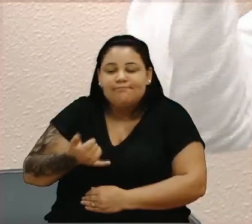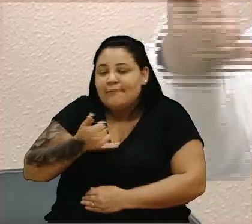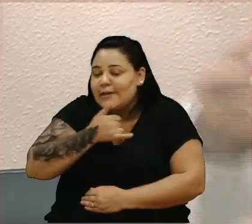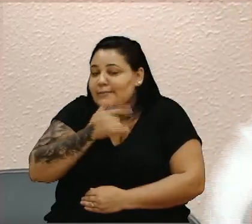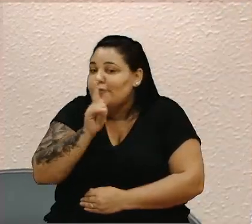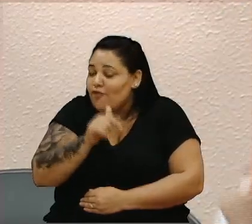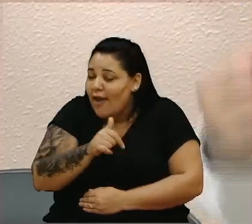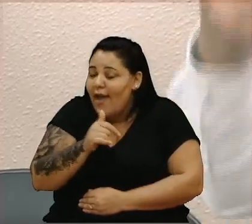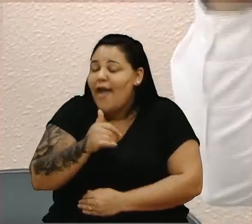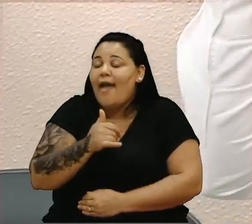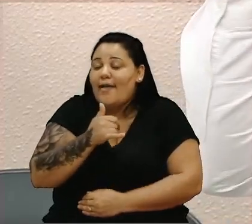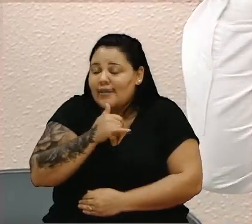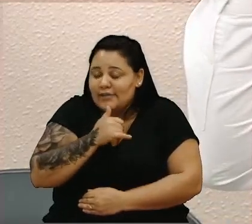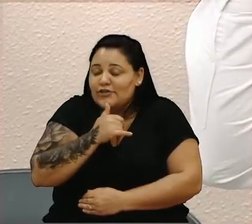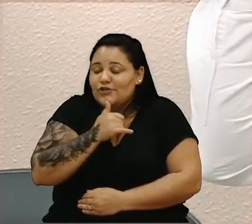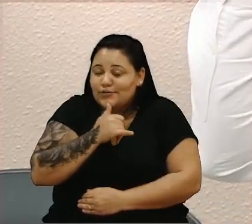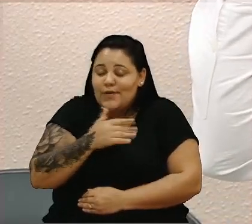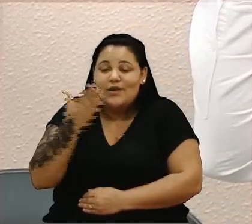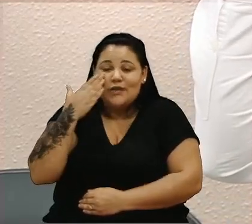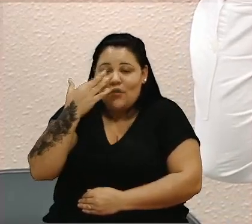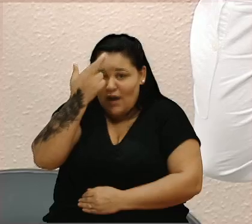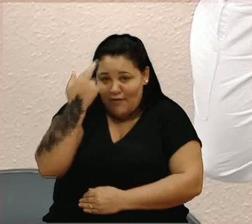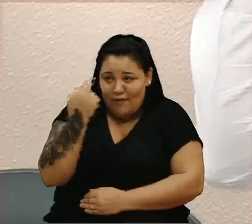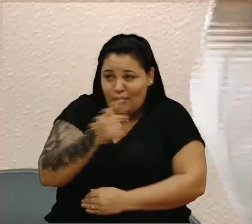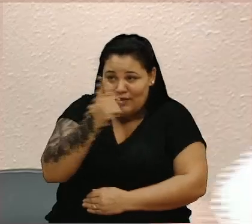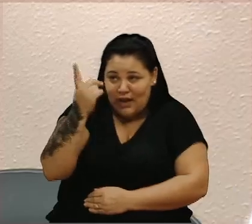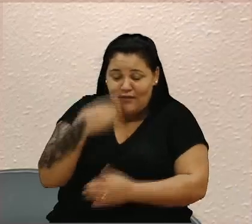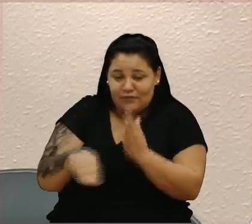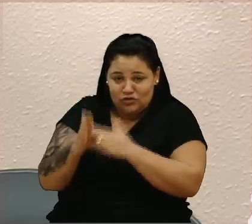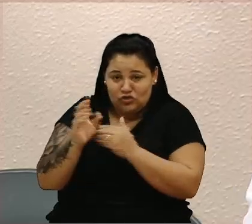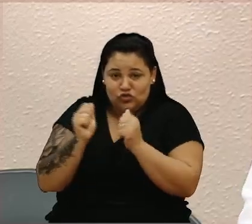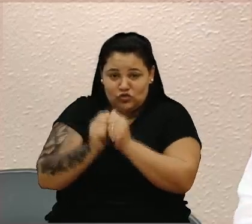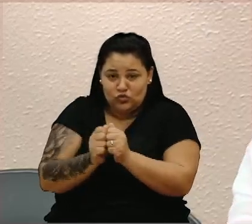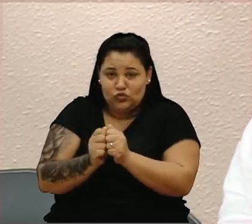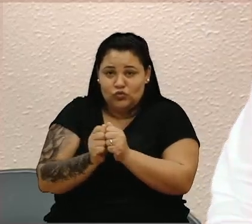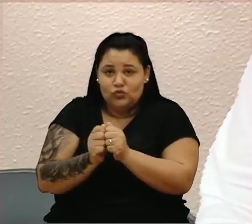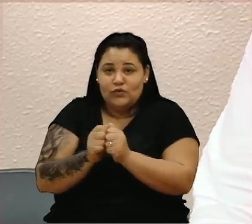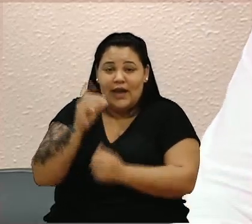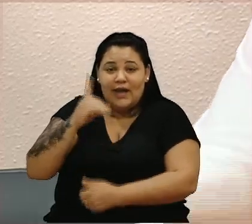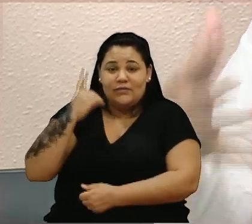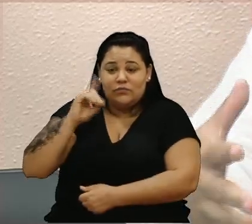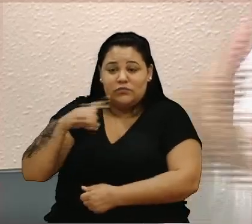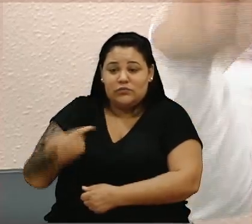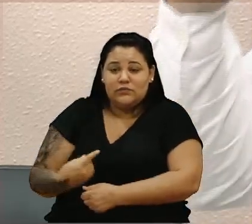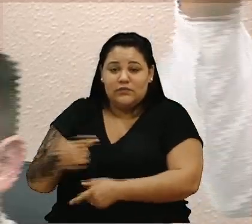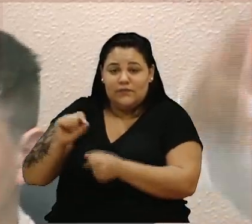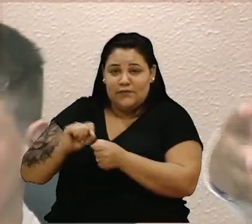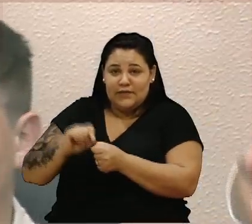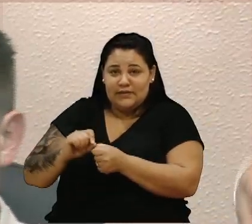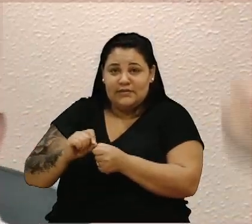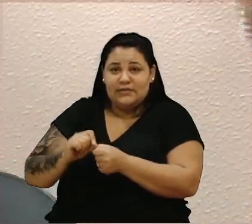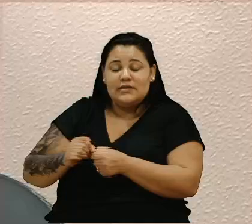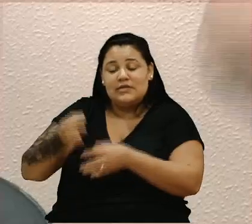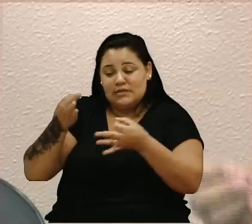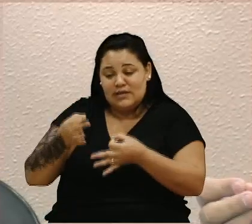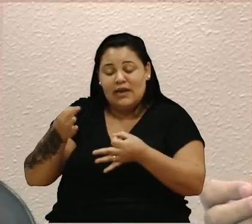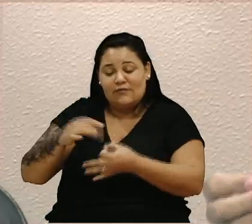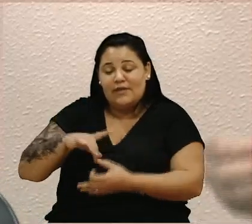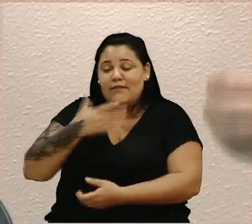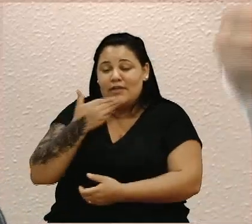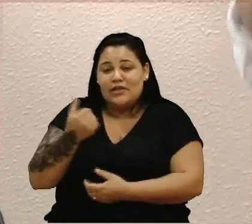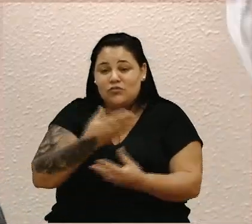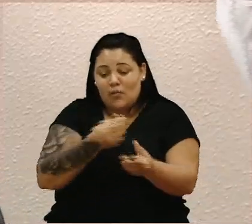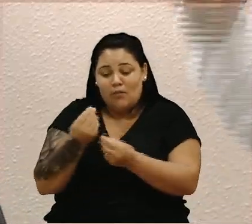lá, mas eu sei que o vereador está. Essa agenda foi intermediada no Ministério da Saúde pela deputada federal Denise Pessoa e certamente vai beneficiar